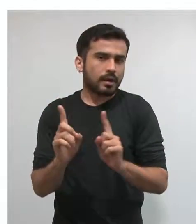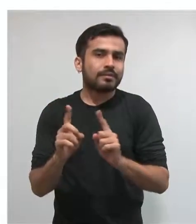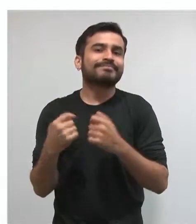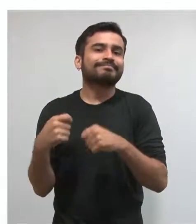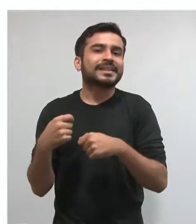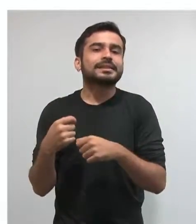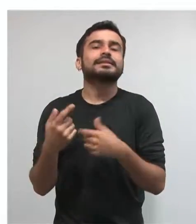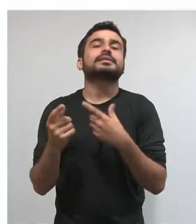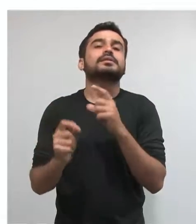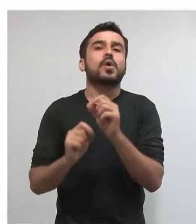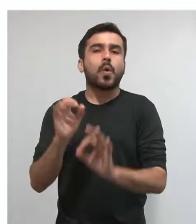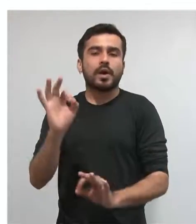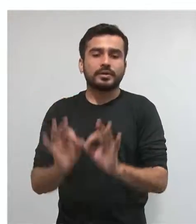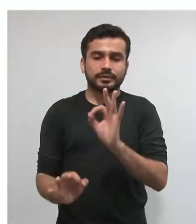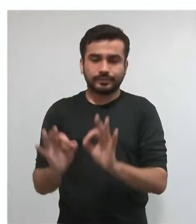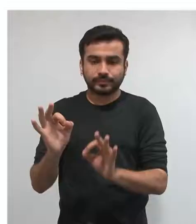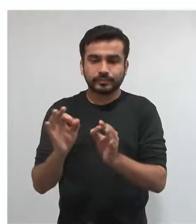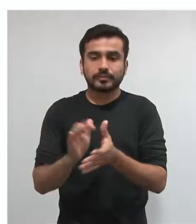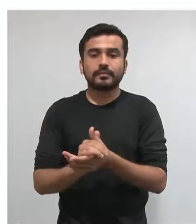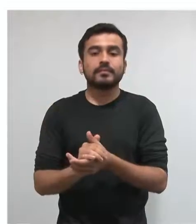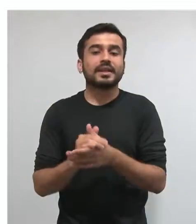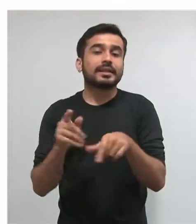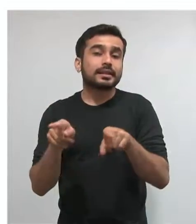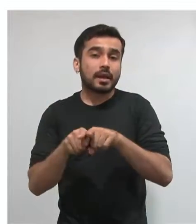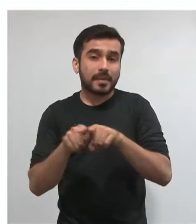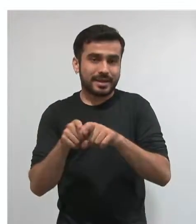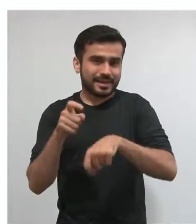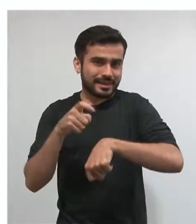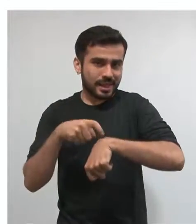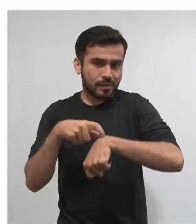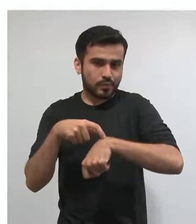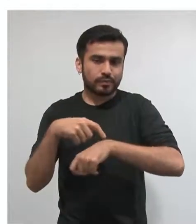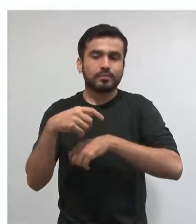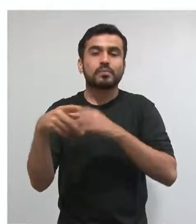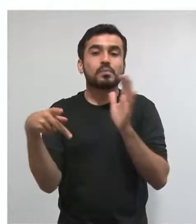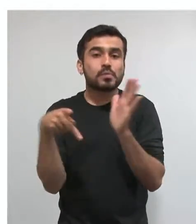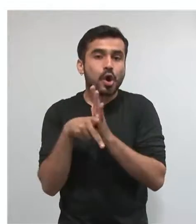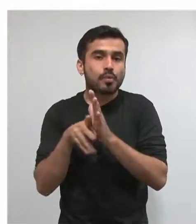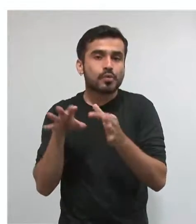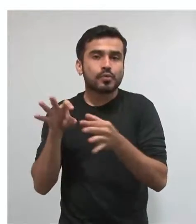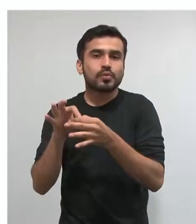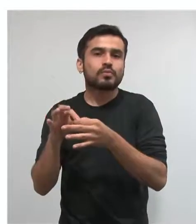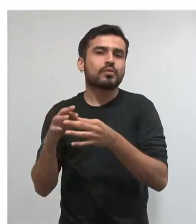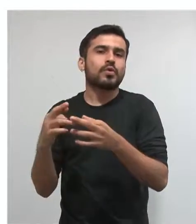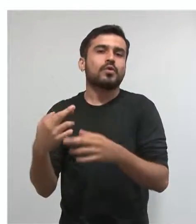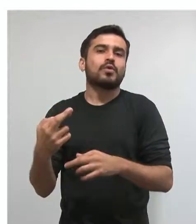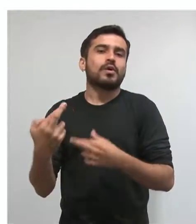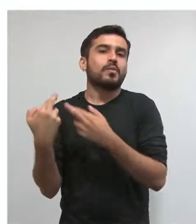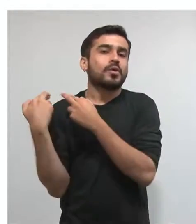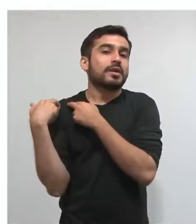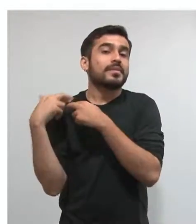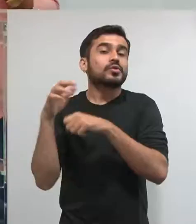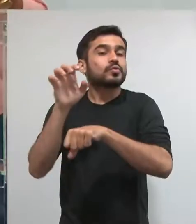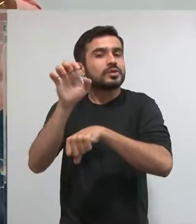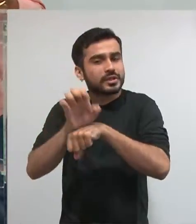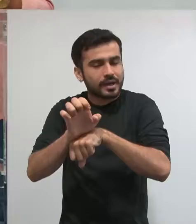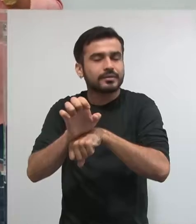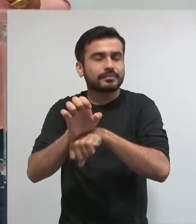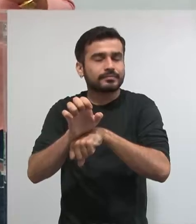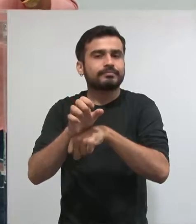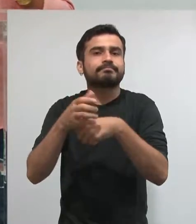é sistêmico e tempestivo do Estado, certo? Então, ele é